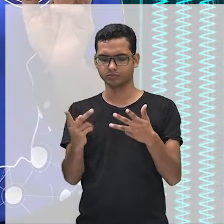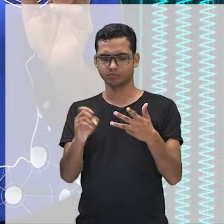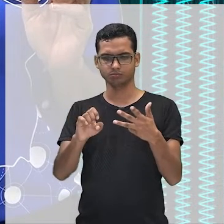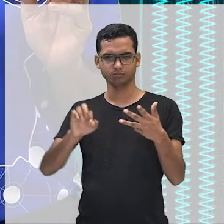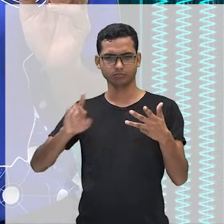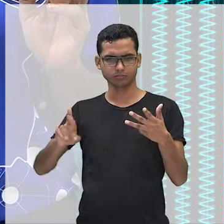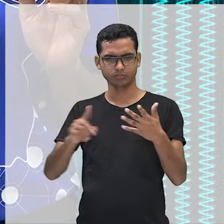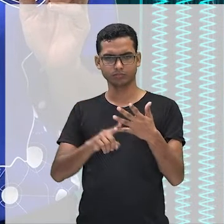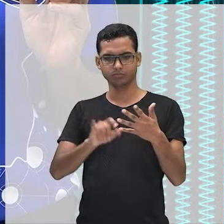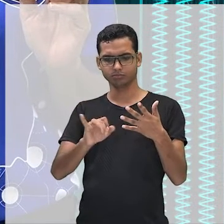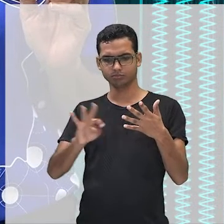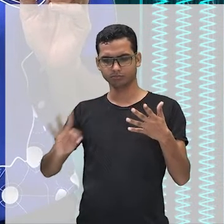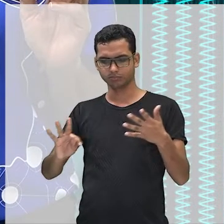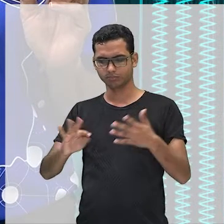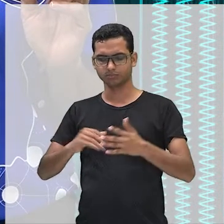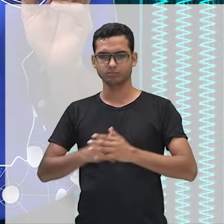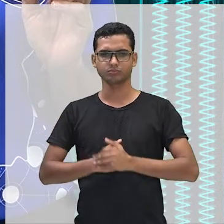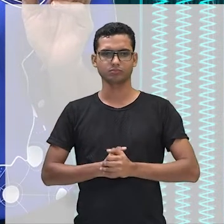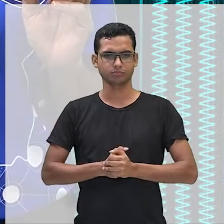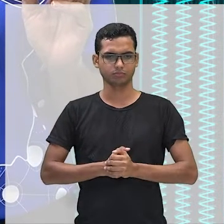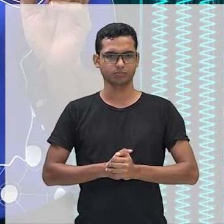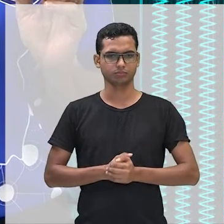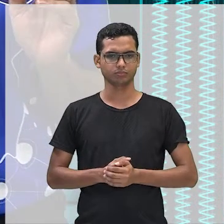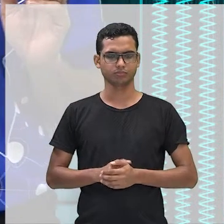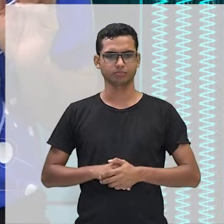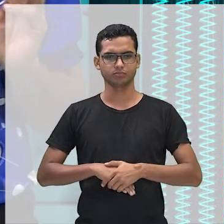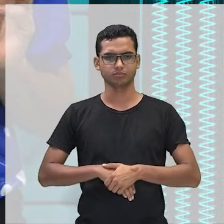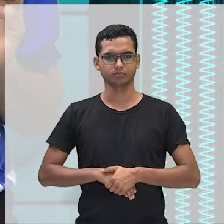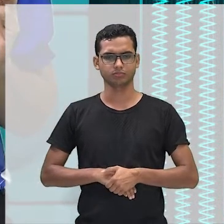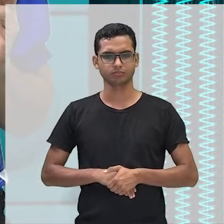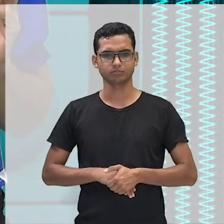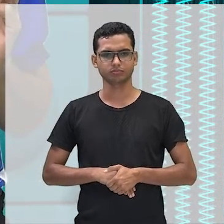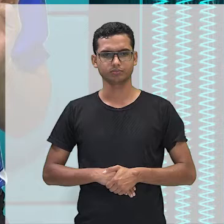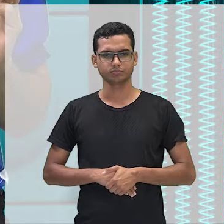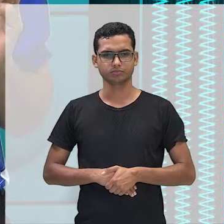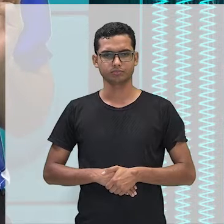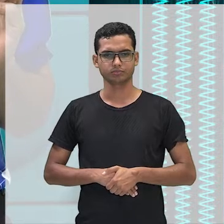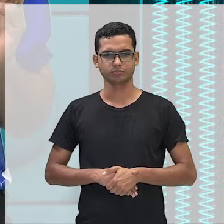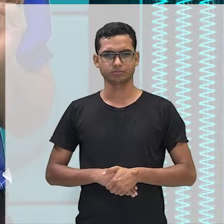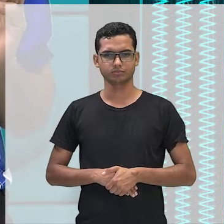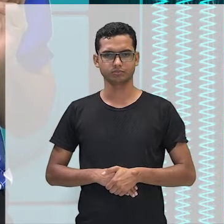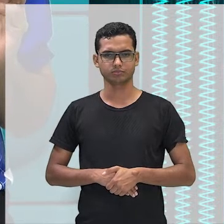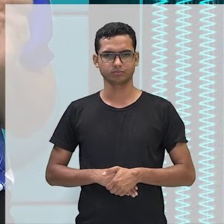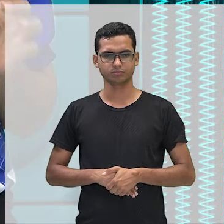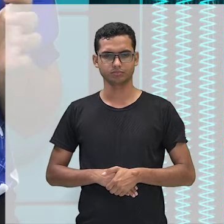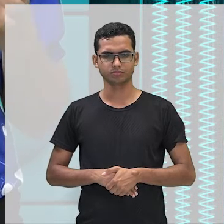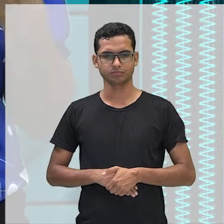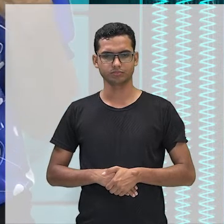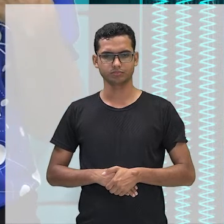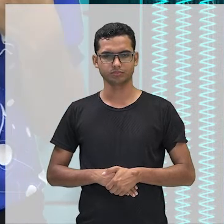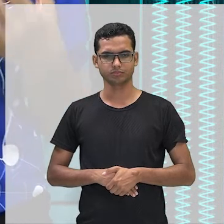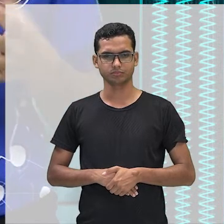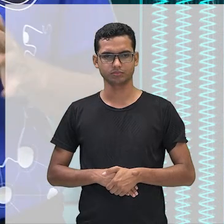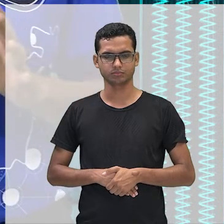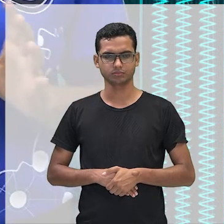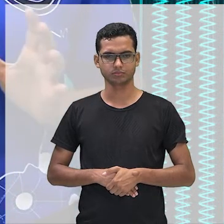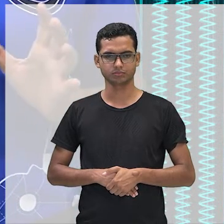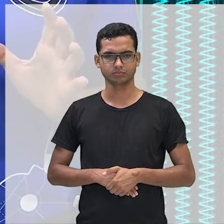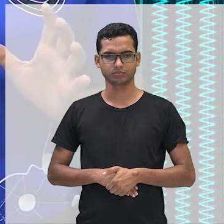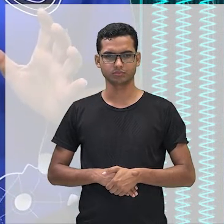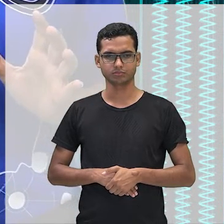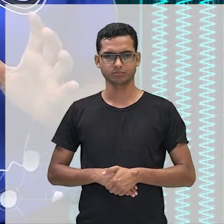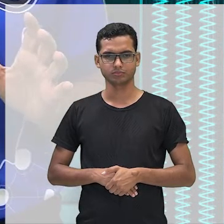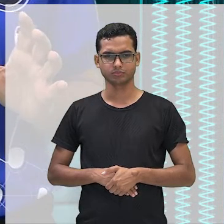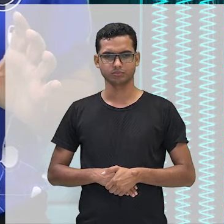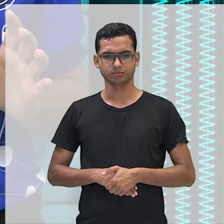para substituir os nomes que eu estou apontando aqui em destaque, tá? Então, aqui, ó, minha frase é I love, eu